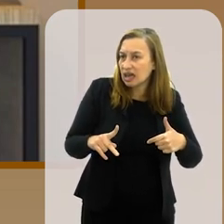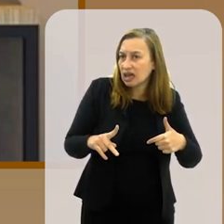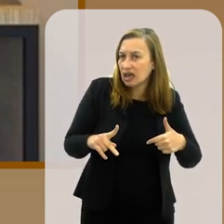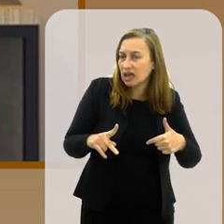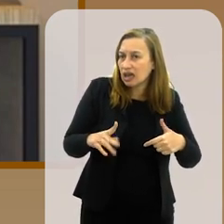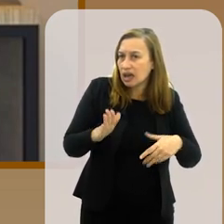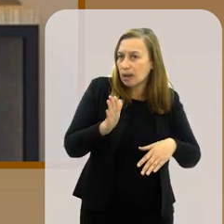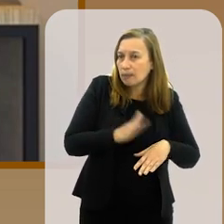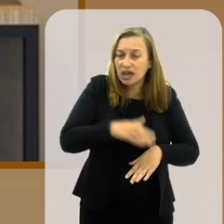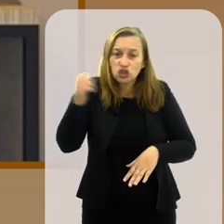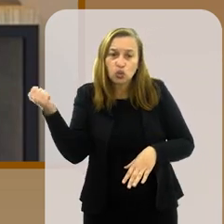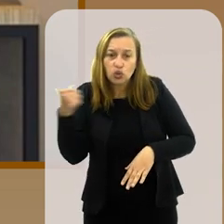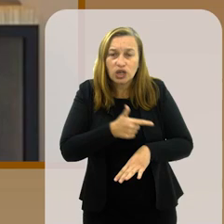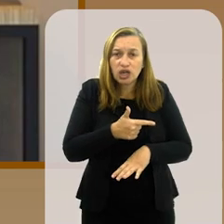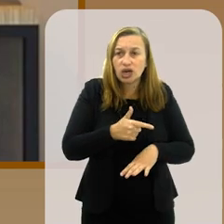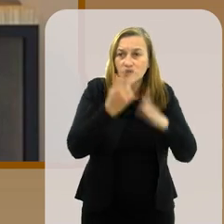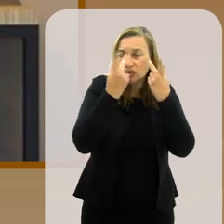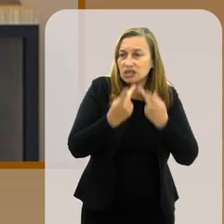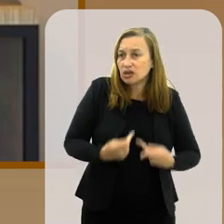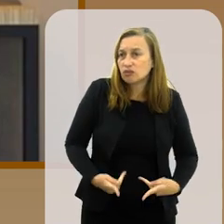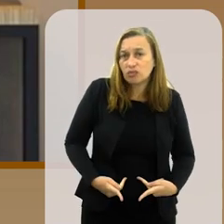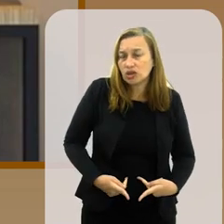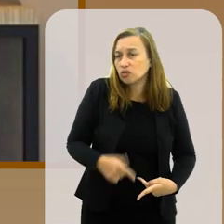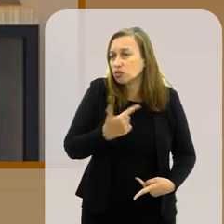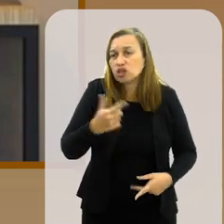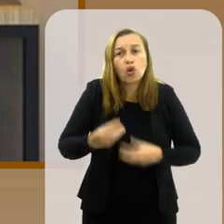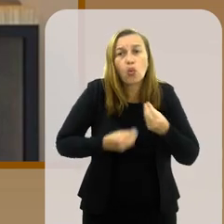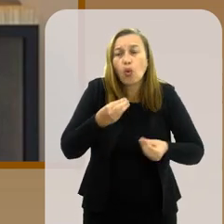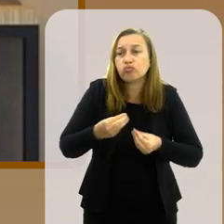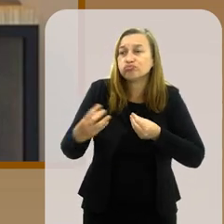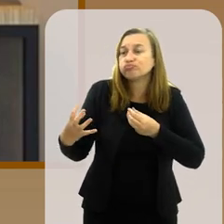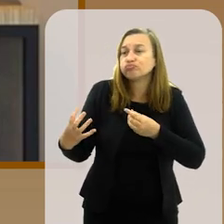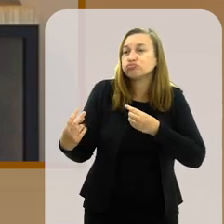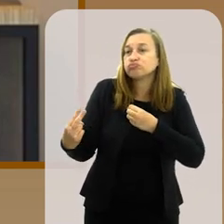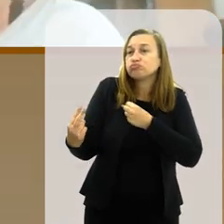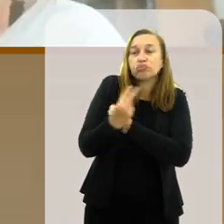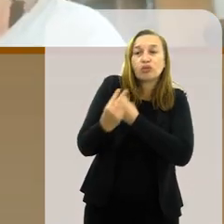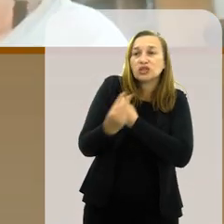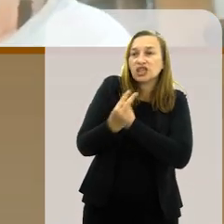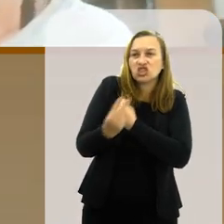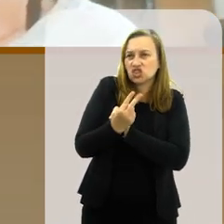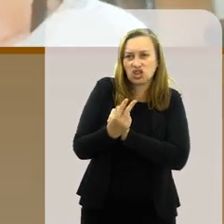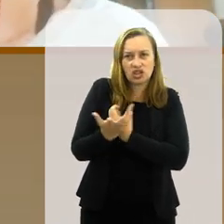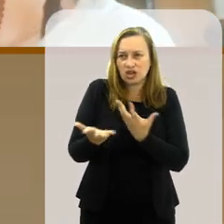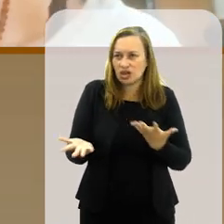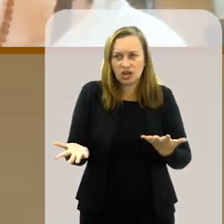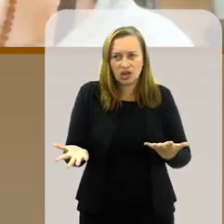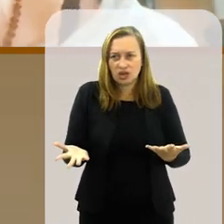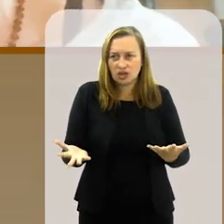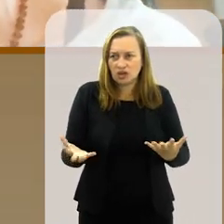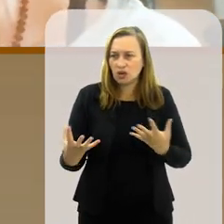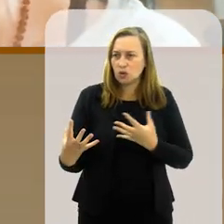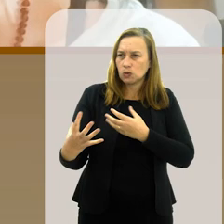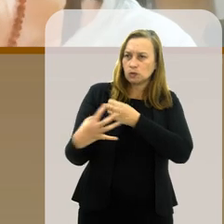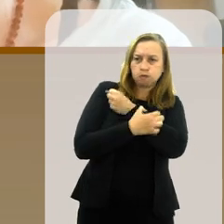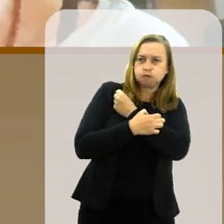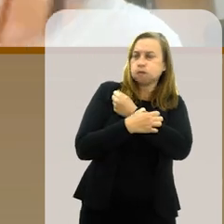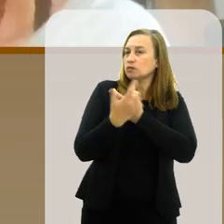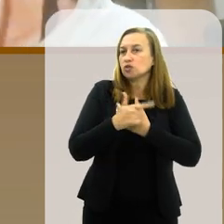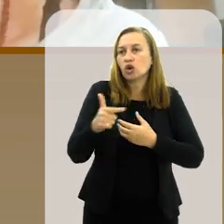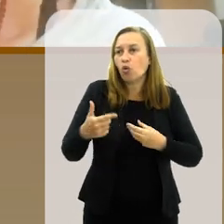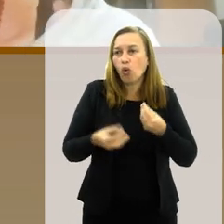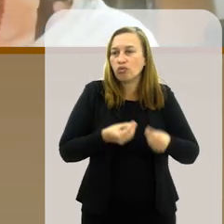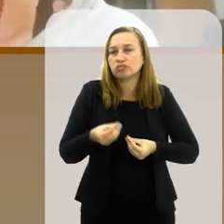tão desproporcional que a vítima não tem defesa, né? Não tem como se Lá no, livrar no,